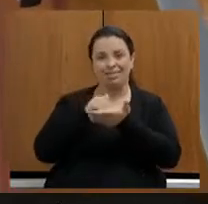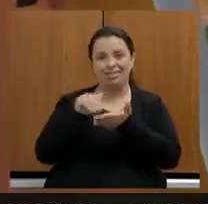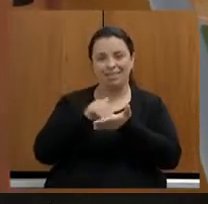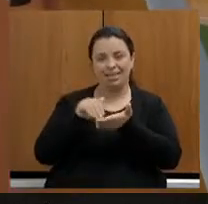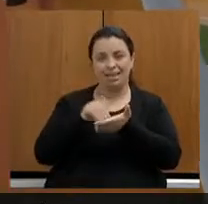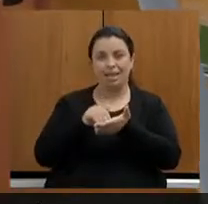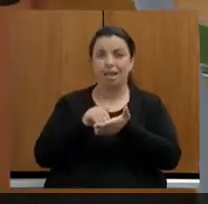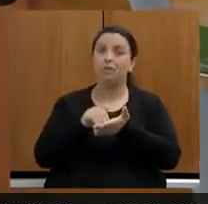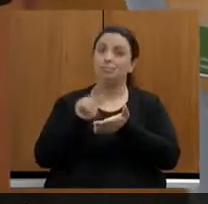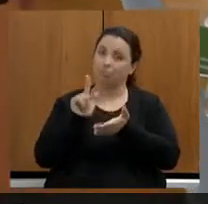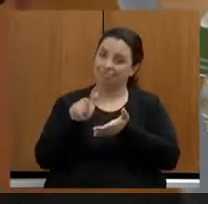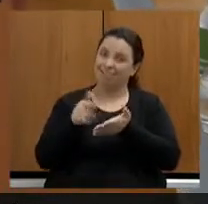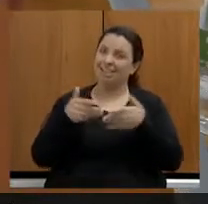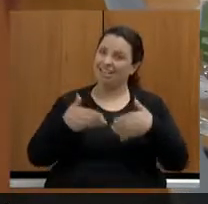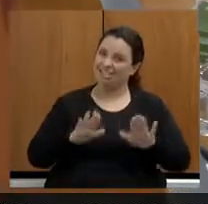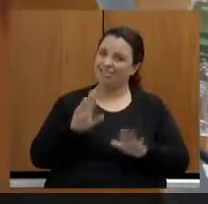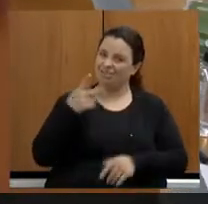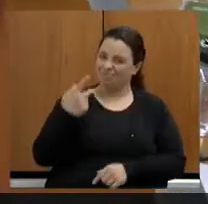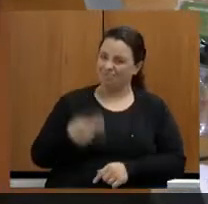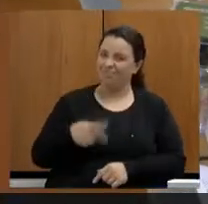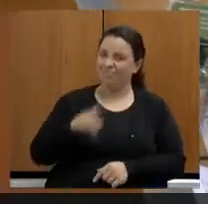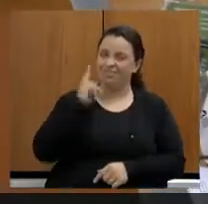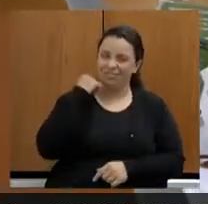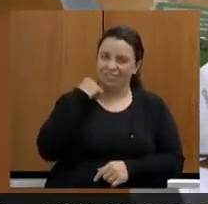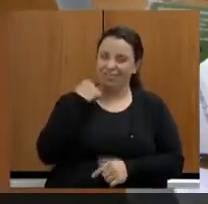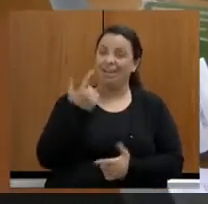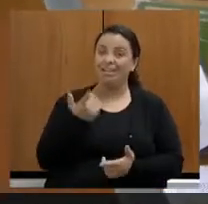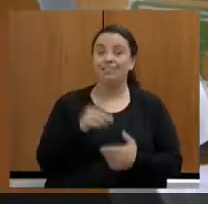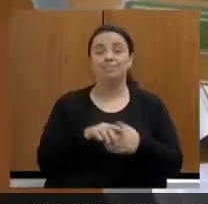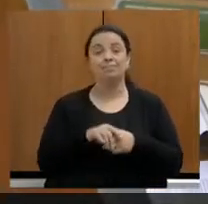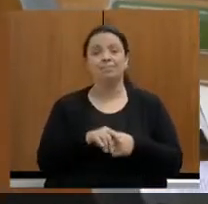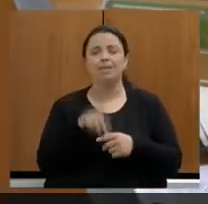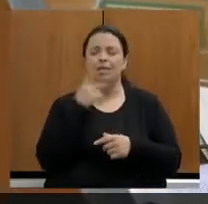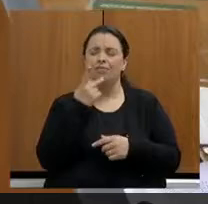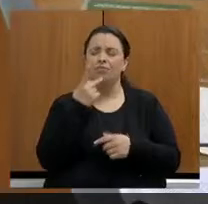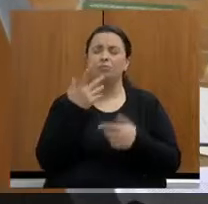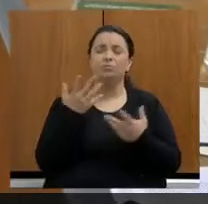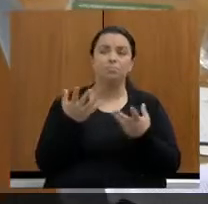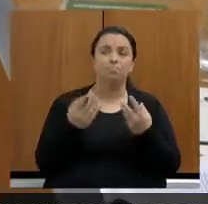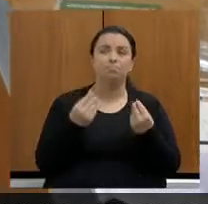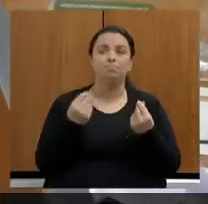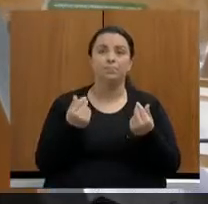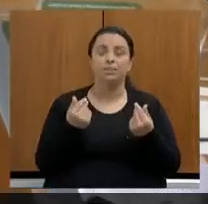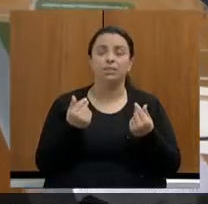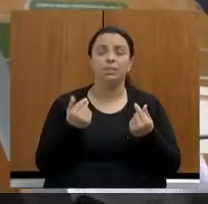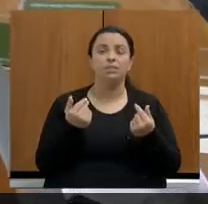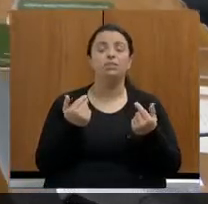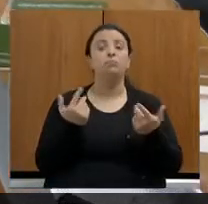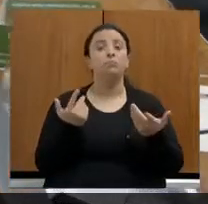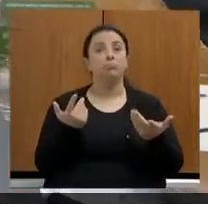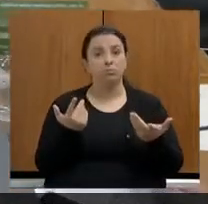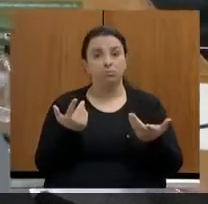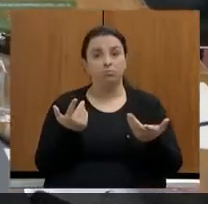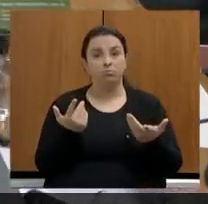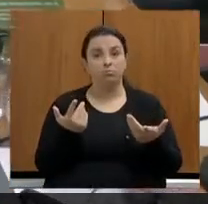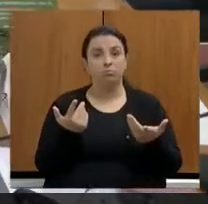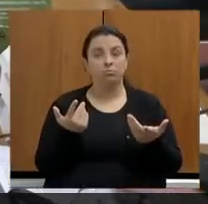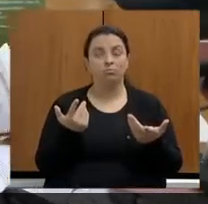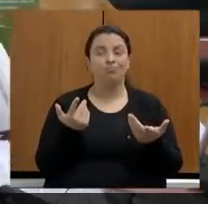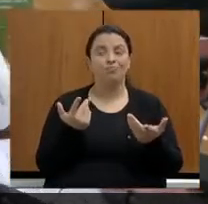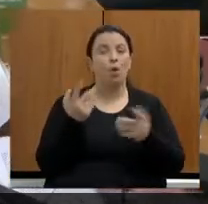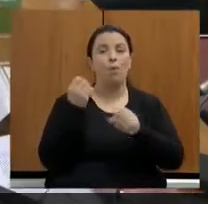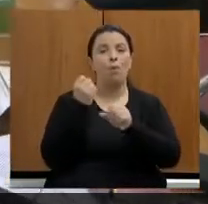e diz assim não se é tanto nós não vamos nós vamos